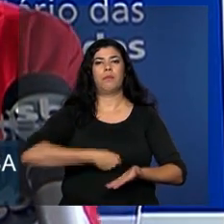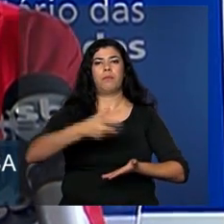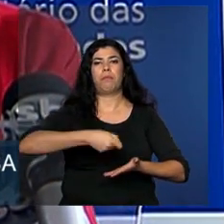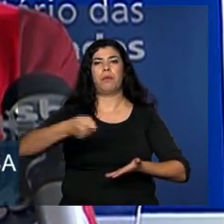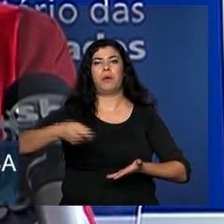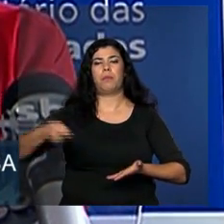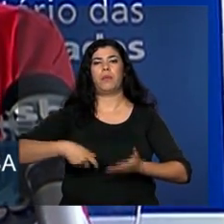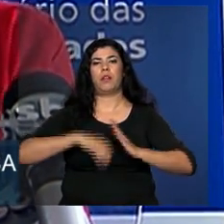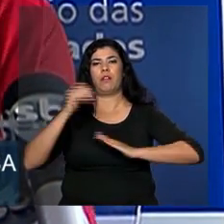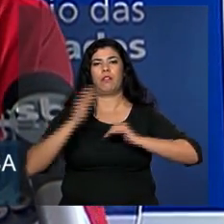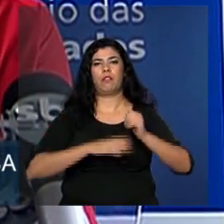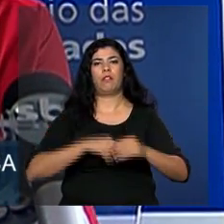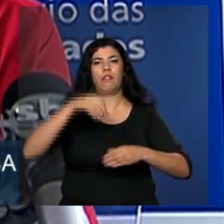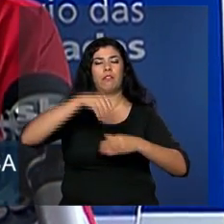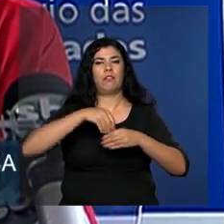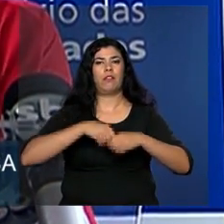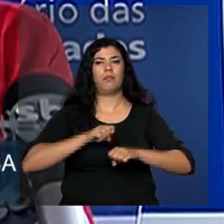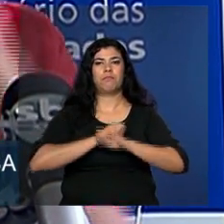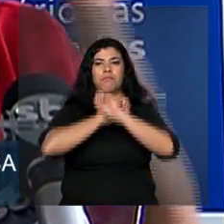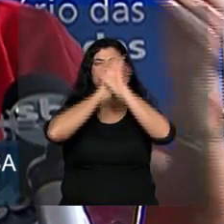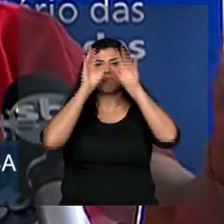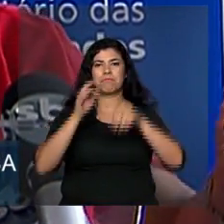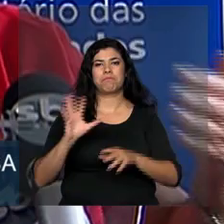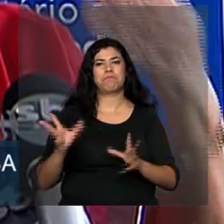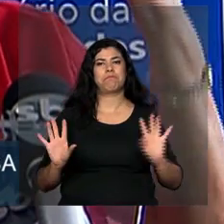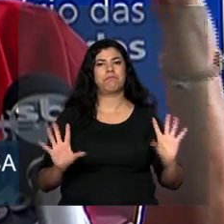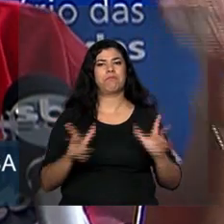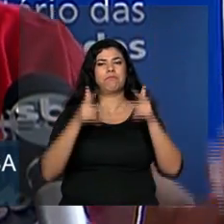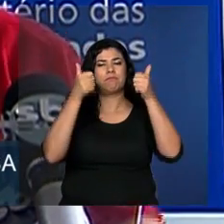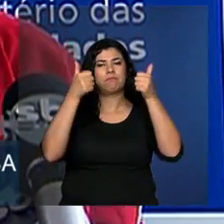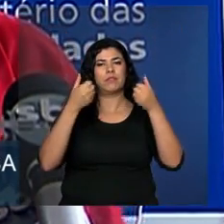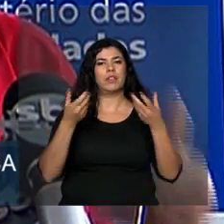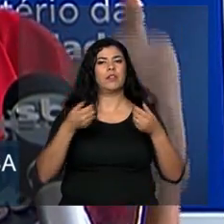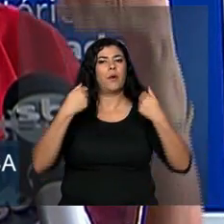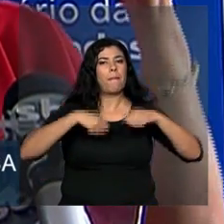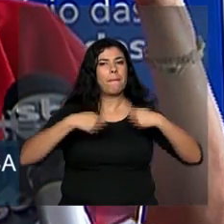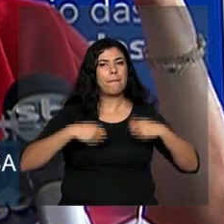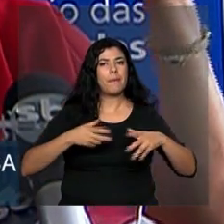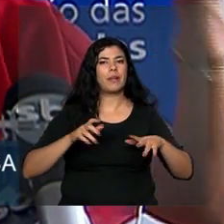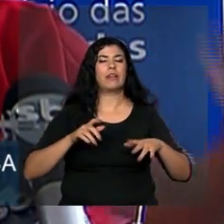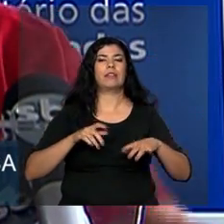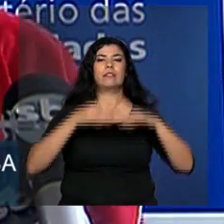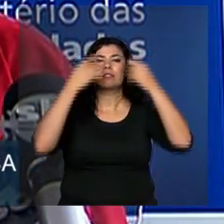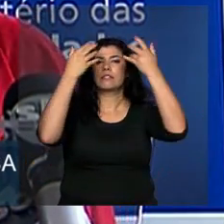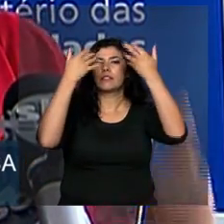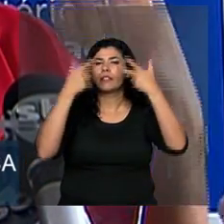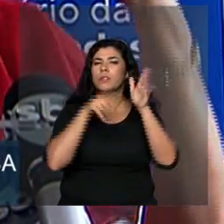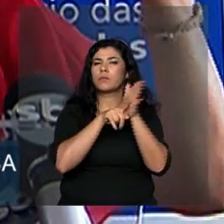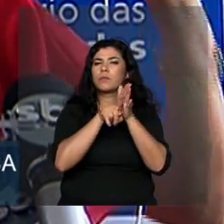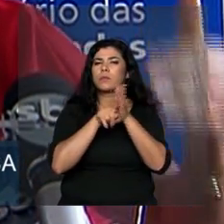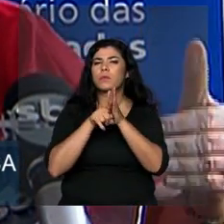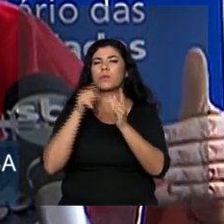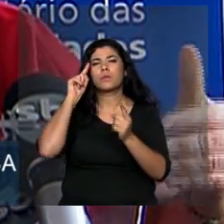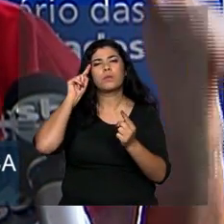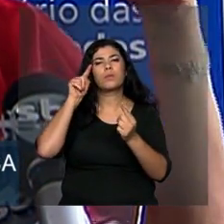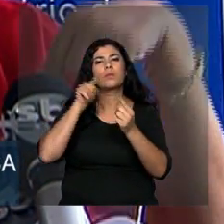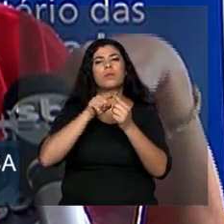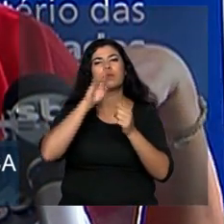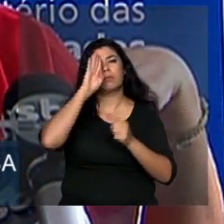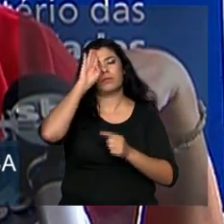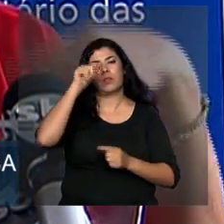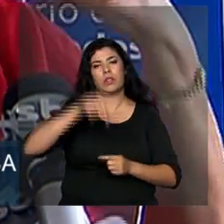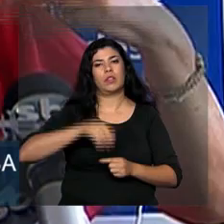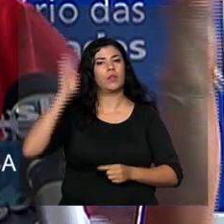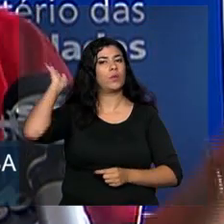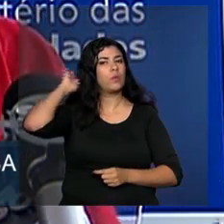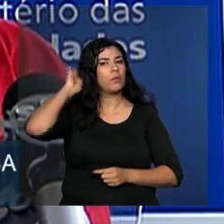em ato público, eu não faço isso. Então, tem de ver o processo, tem de ver quais são as prioridades daqui, do